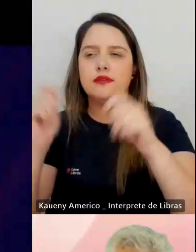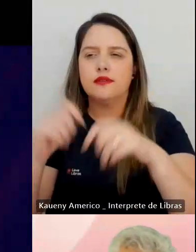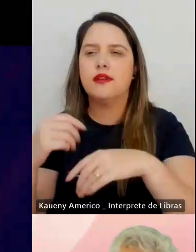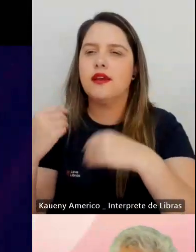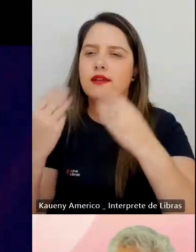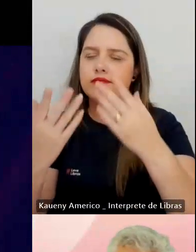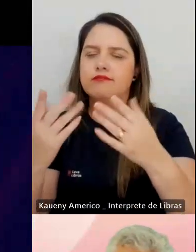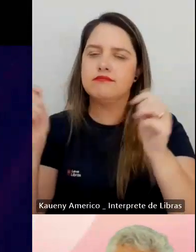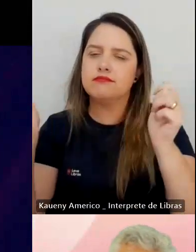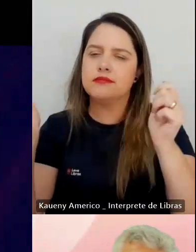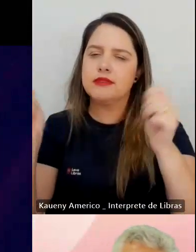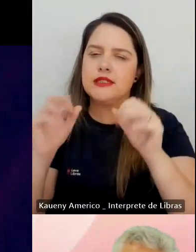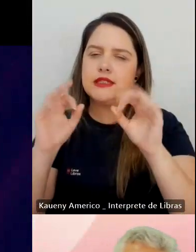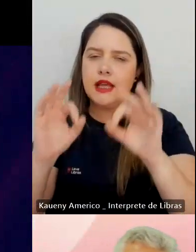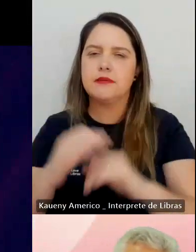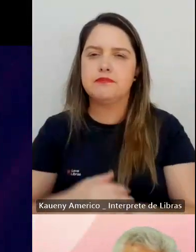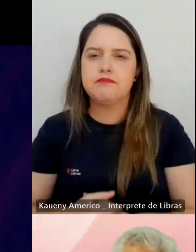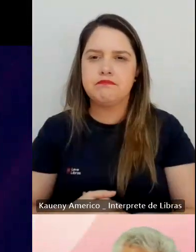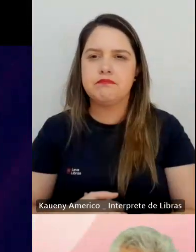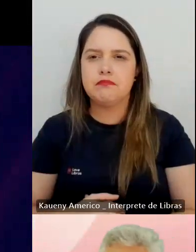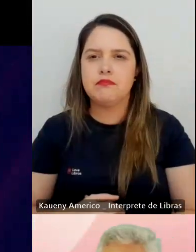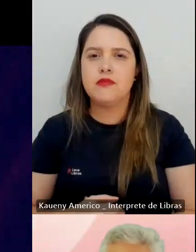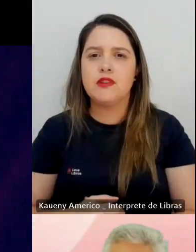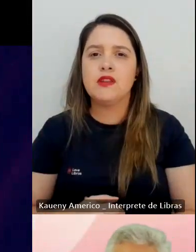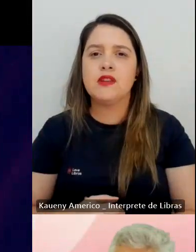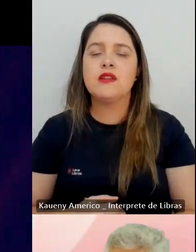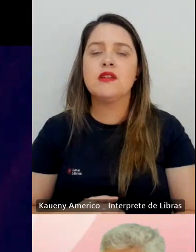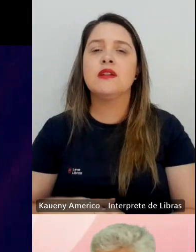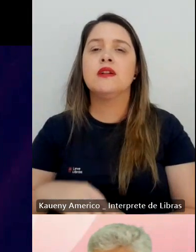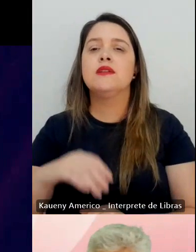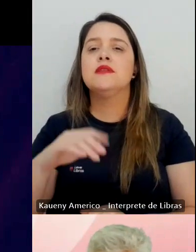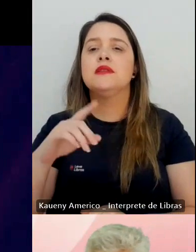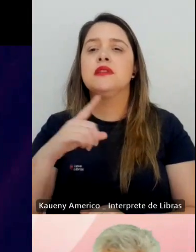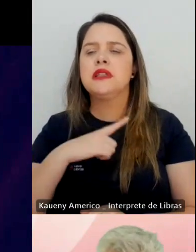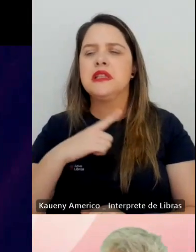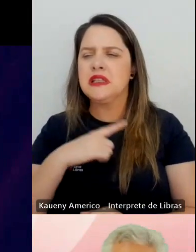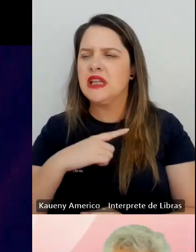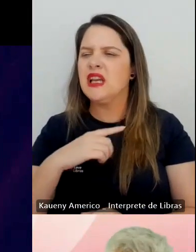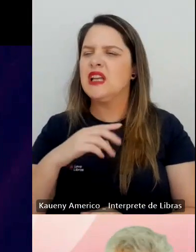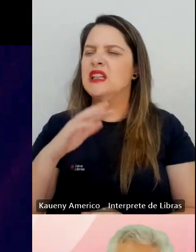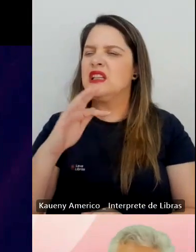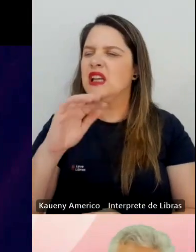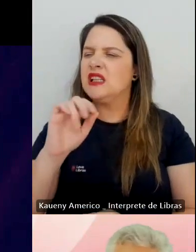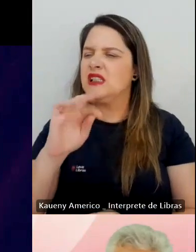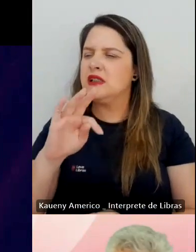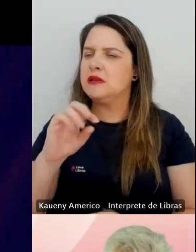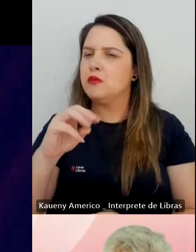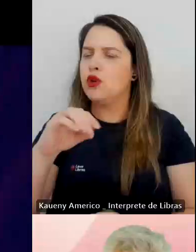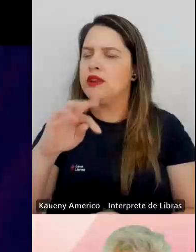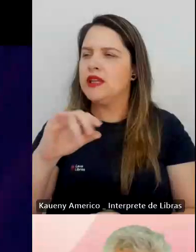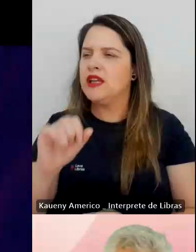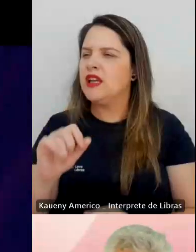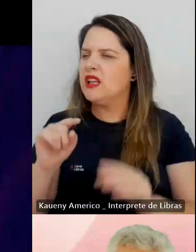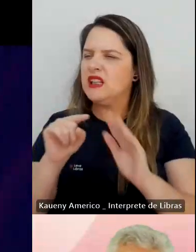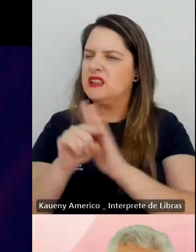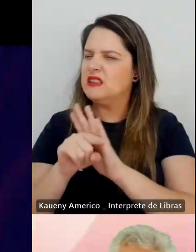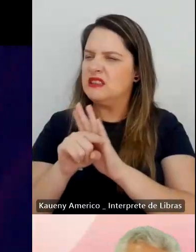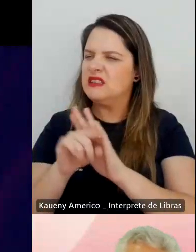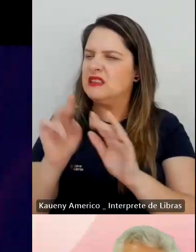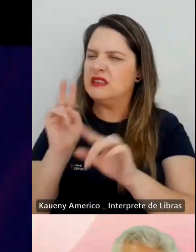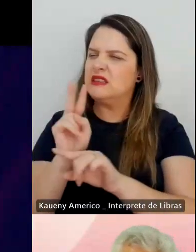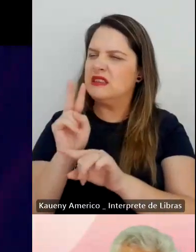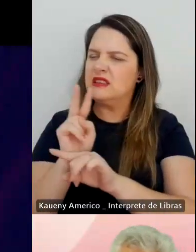necessário. A densitometria, nossa, mas densitometria é um exame de prevenção? Sim, é um exame de prevenção,